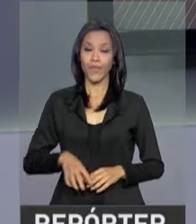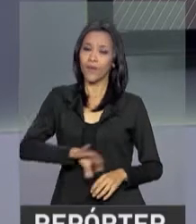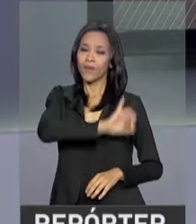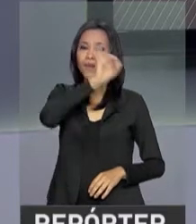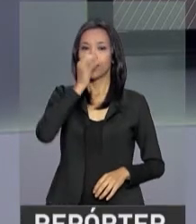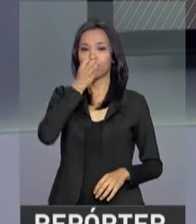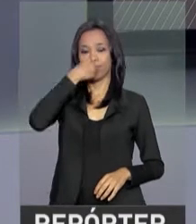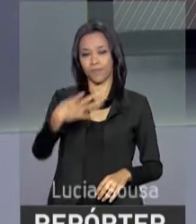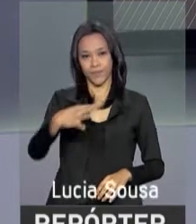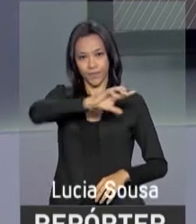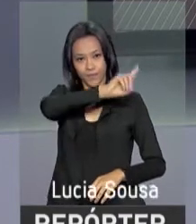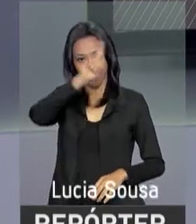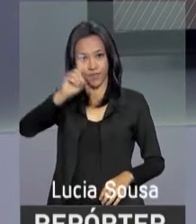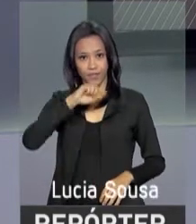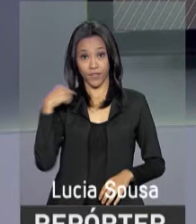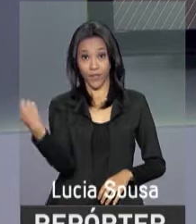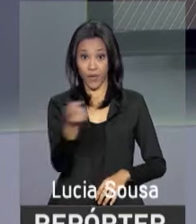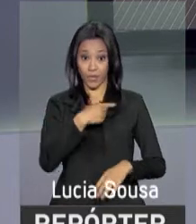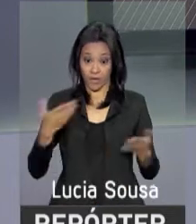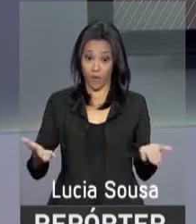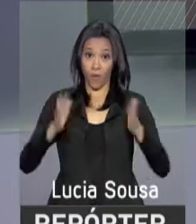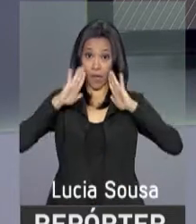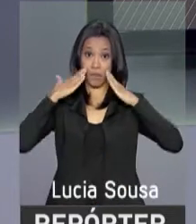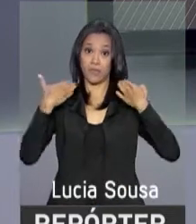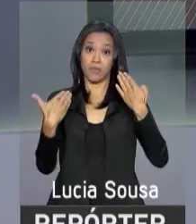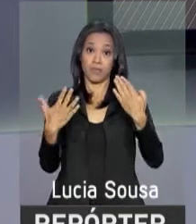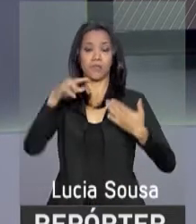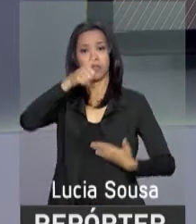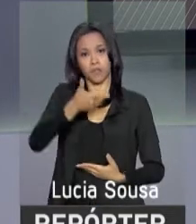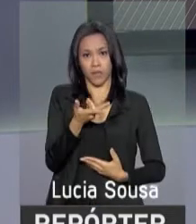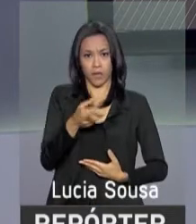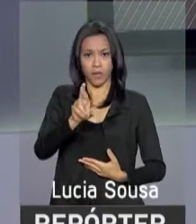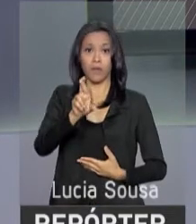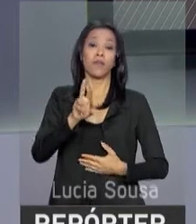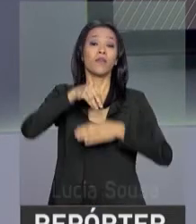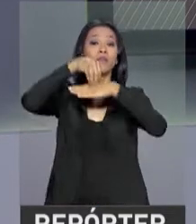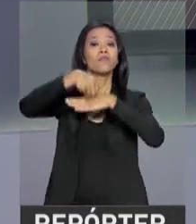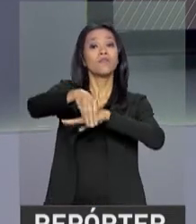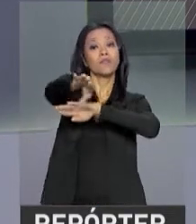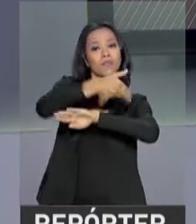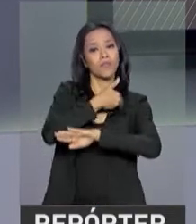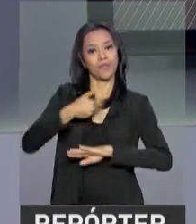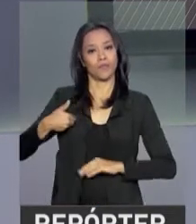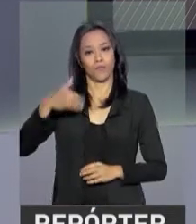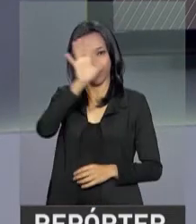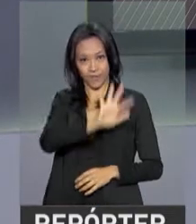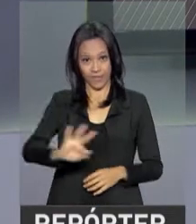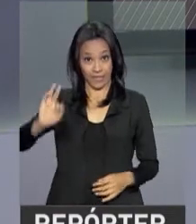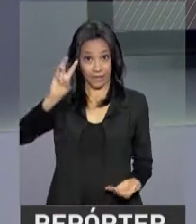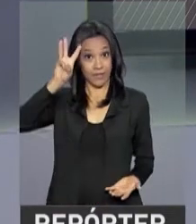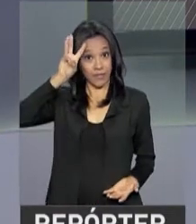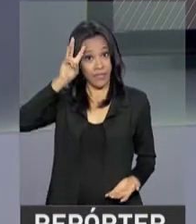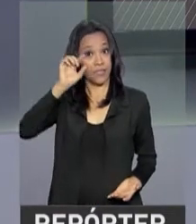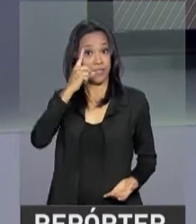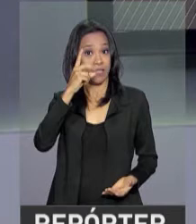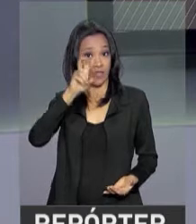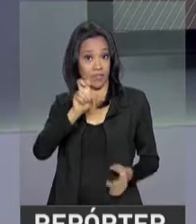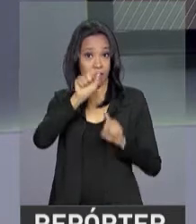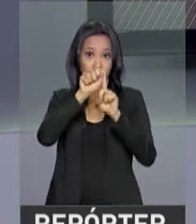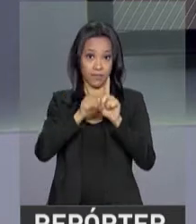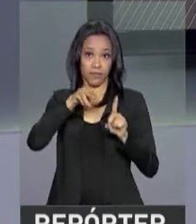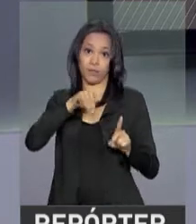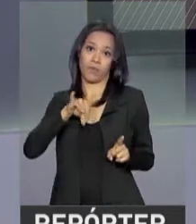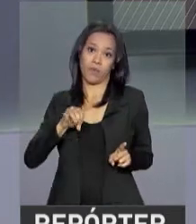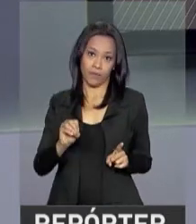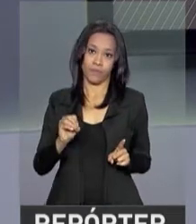Olá, bom dia. Estamos no ar a partir de agora com o repórter NBR e as notícias do governo federal desta terça-feira, 15 de